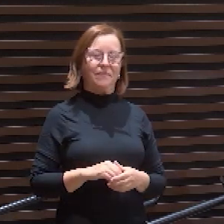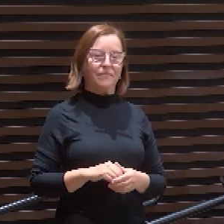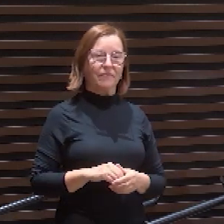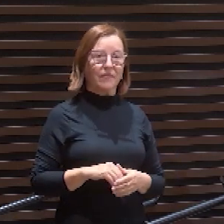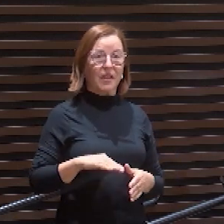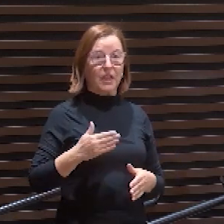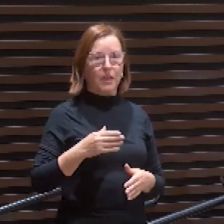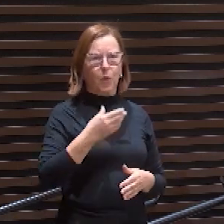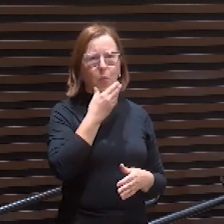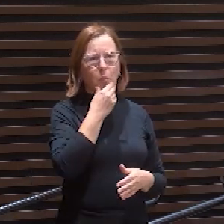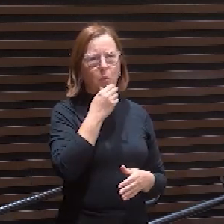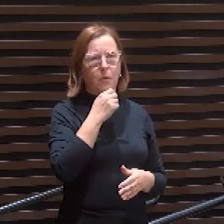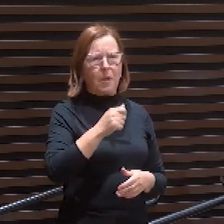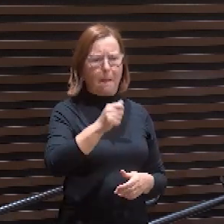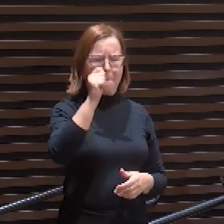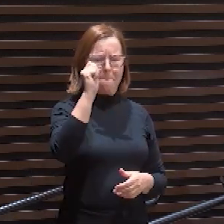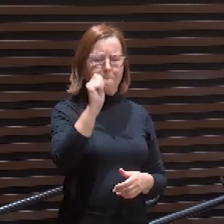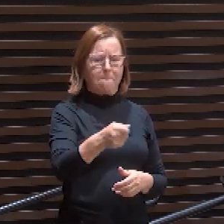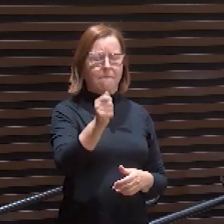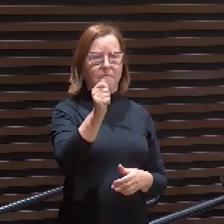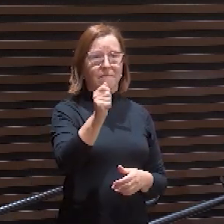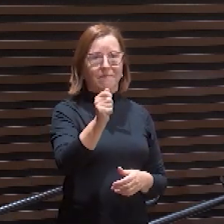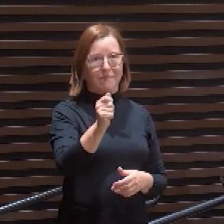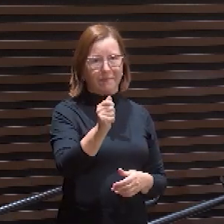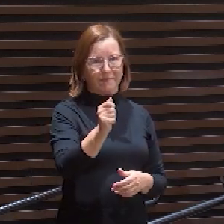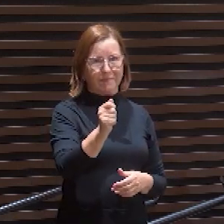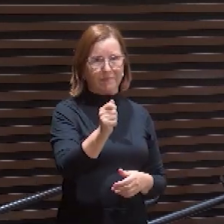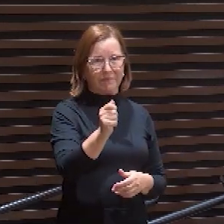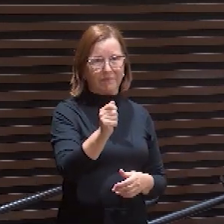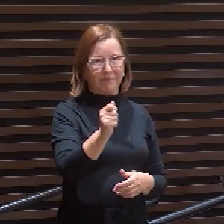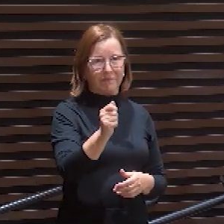Então o leiloeiro bateu o martelo.